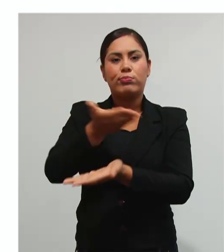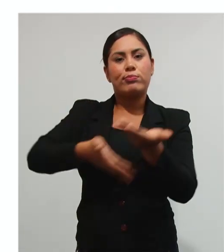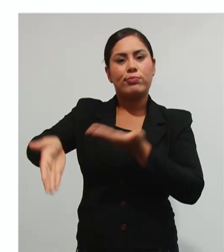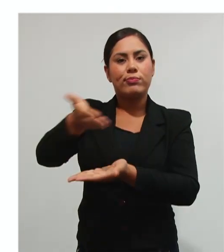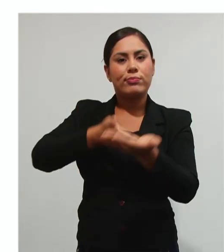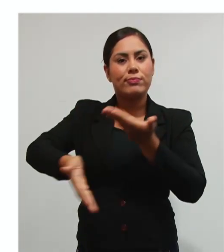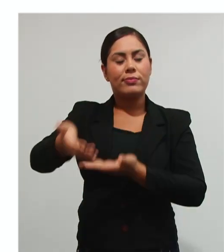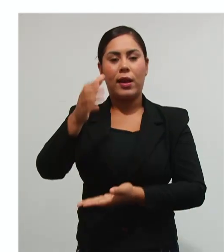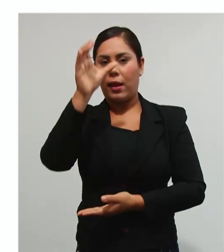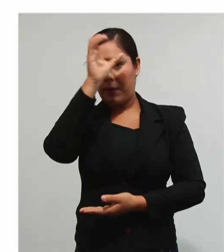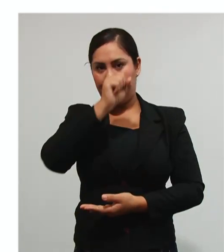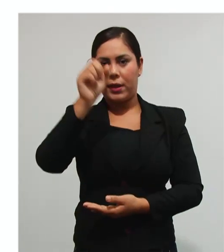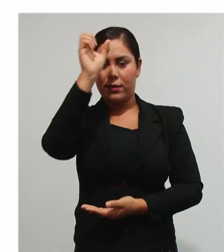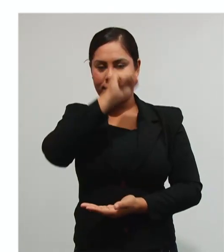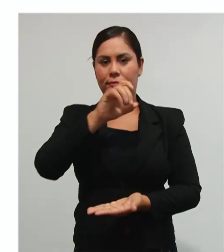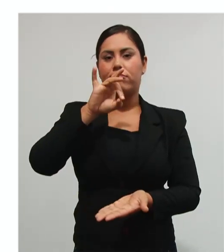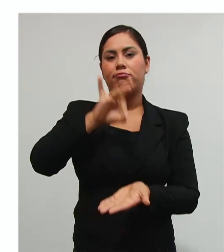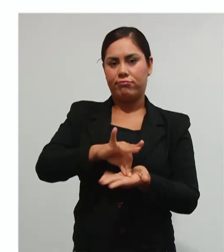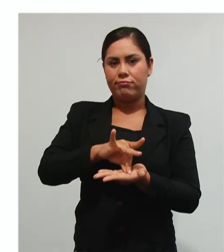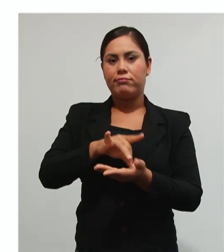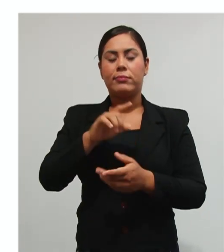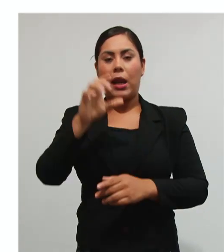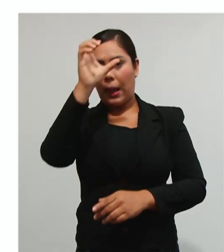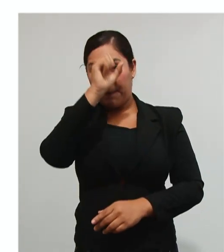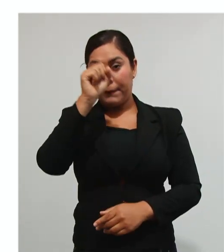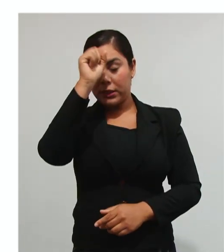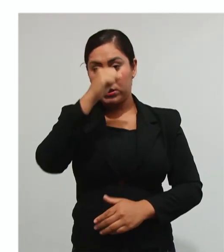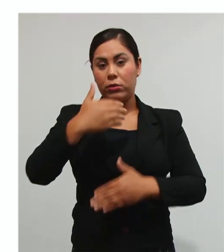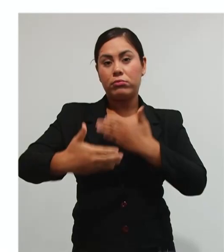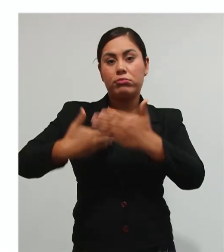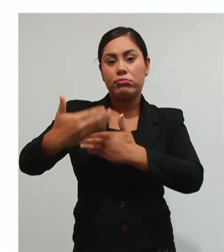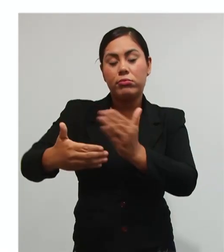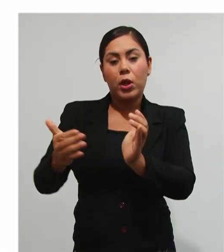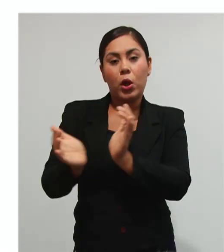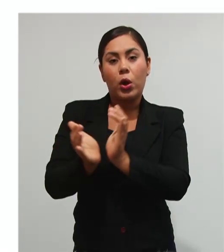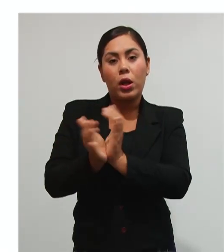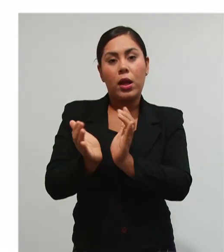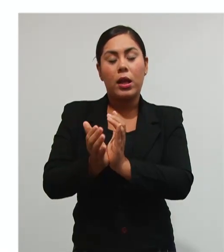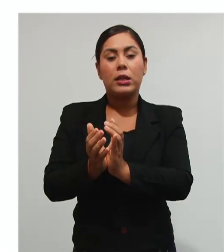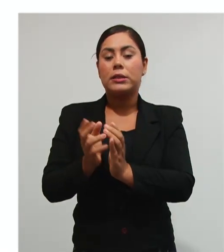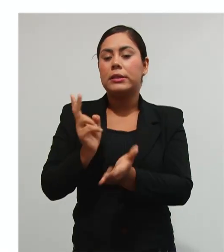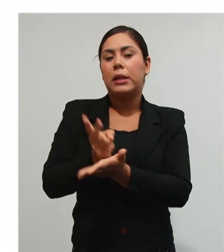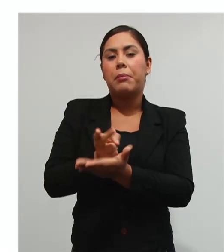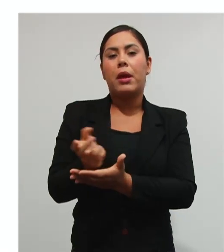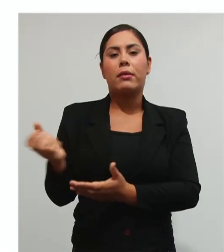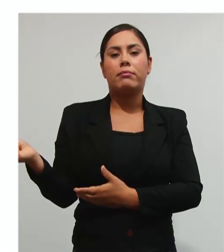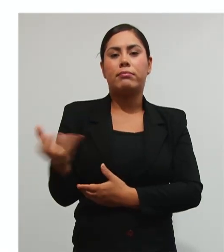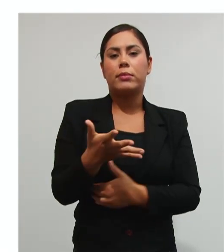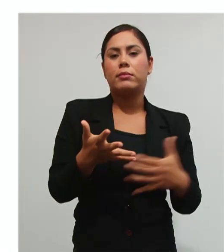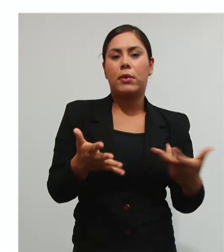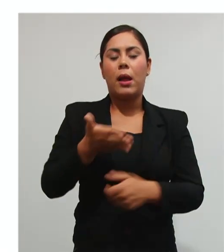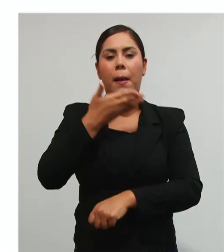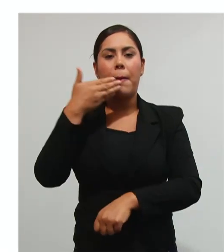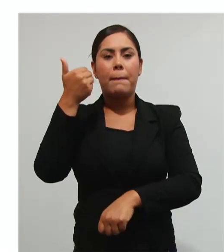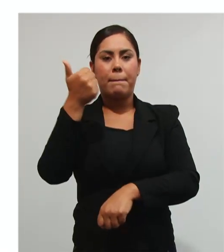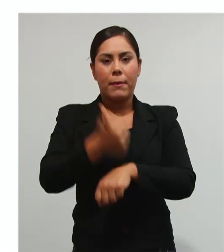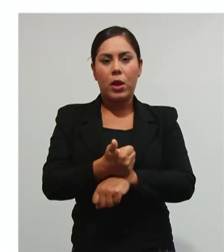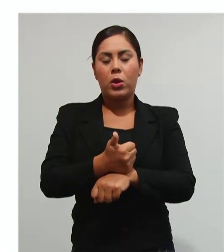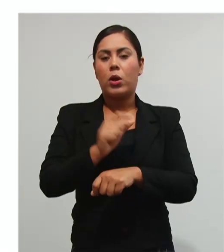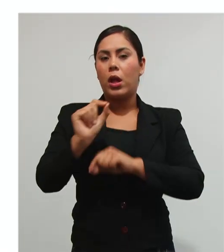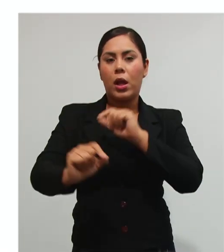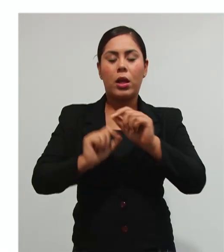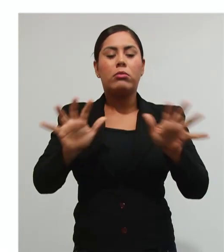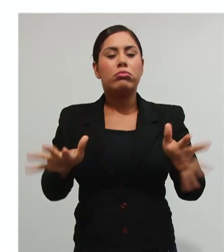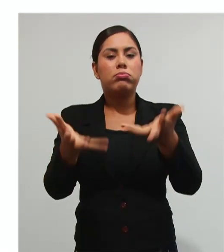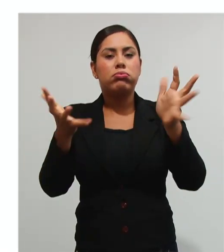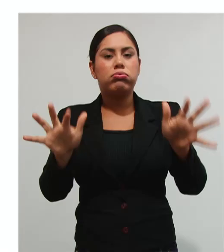outros a aprender. A aprendizagem cooperativa normalmente melhora a motivação intrínseca, estimula